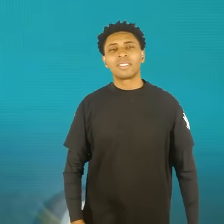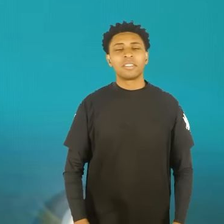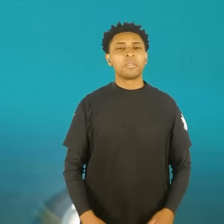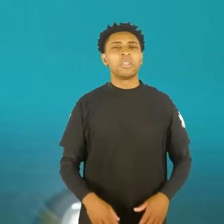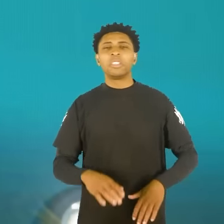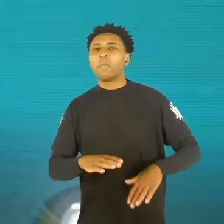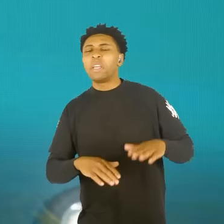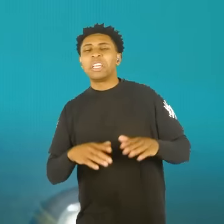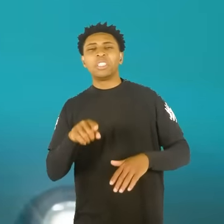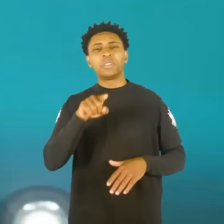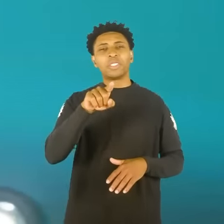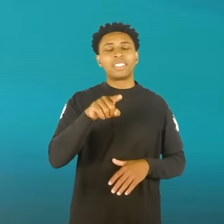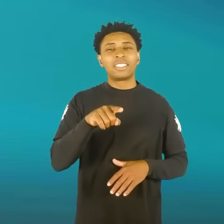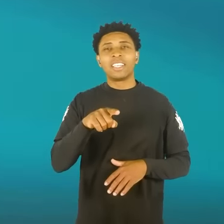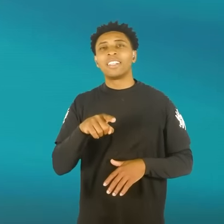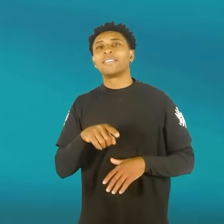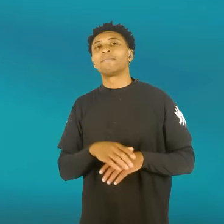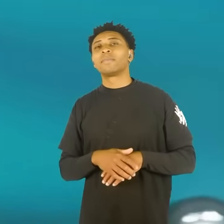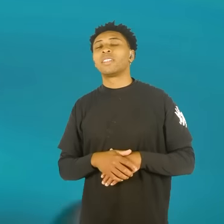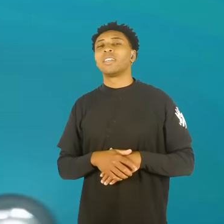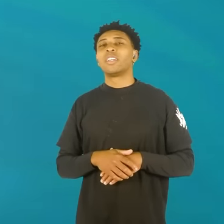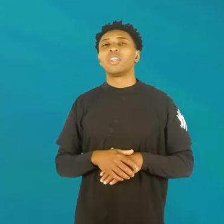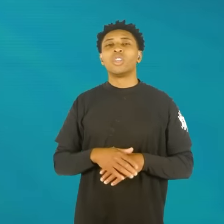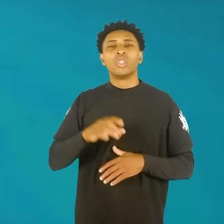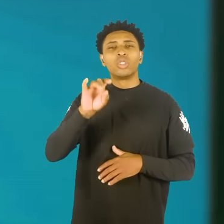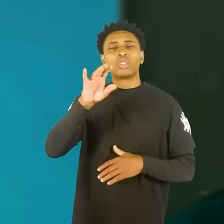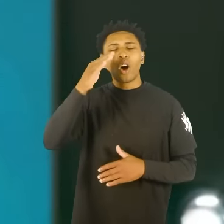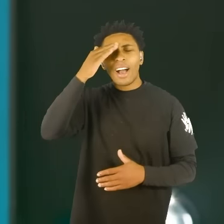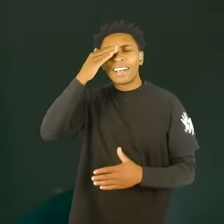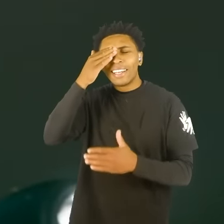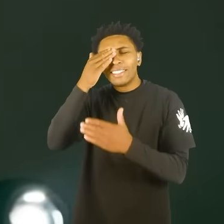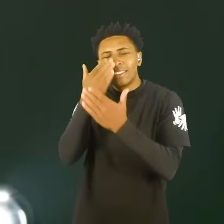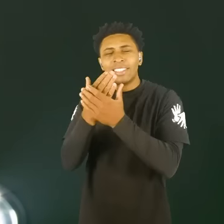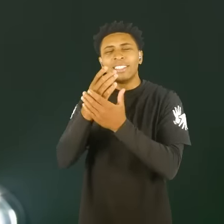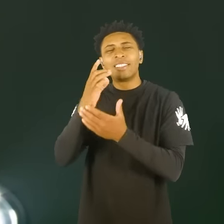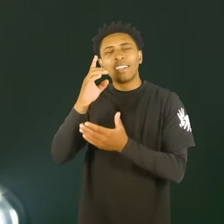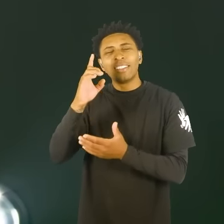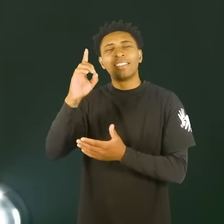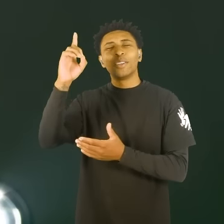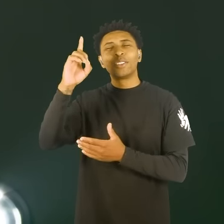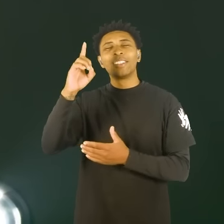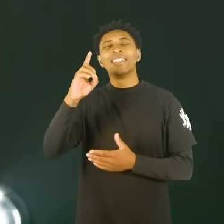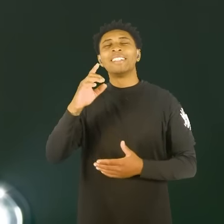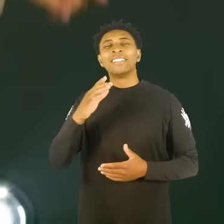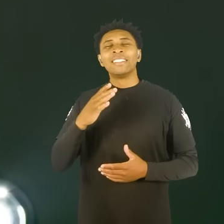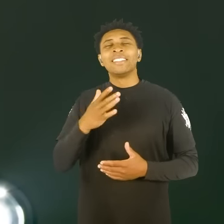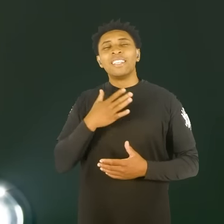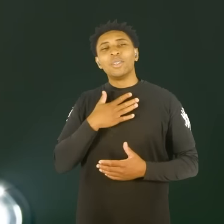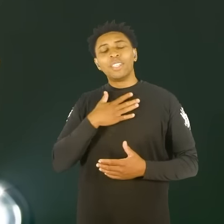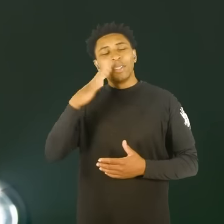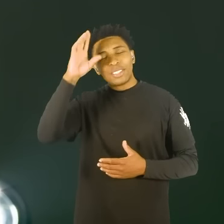vai ser perseguido, eu só quero que você confie em mim, eu só quero que você saiba, eu sei o que Caim ia fazer com você, e